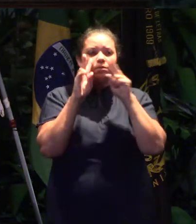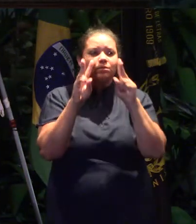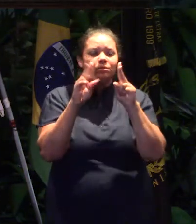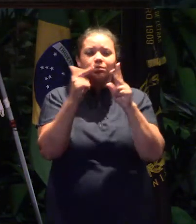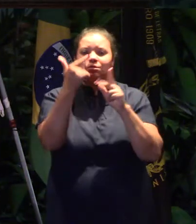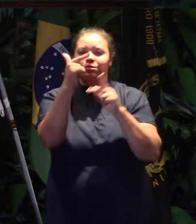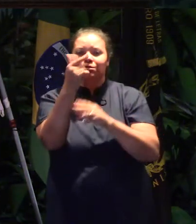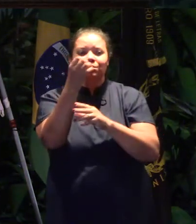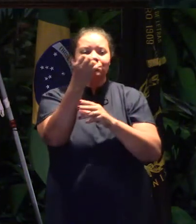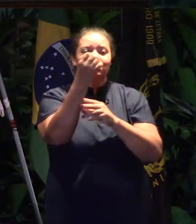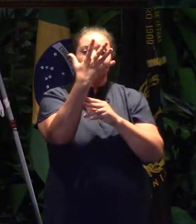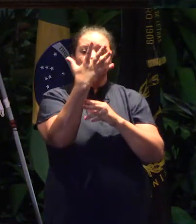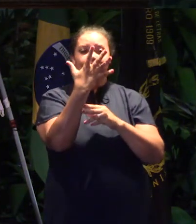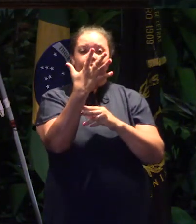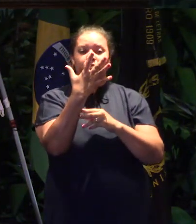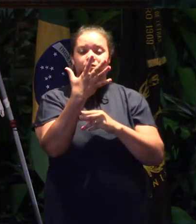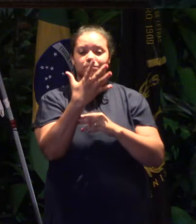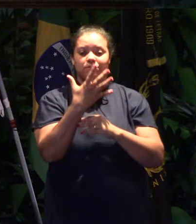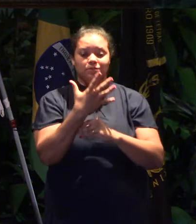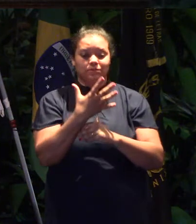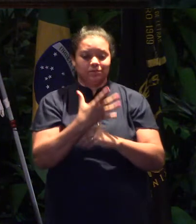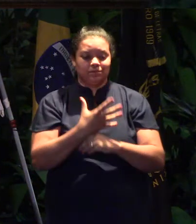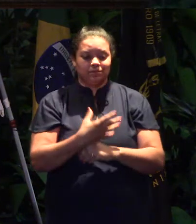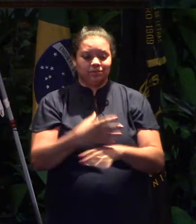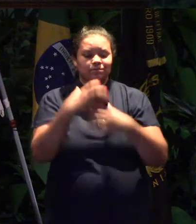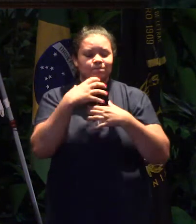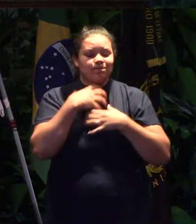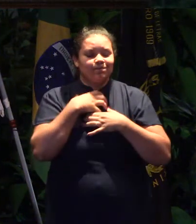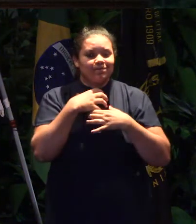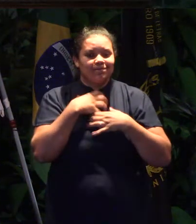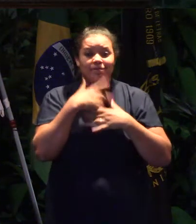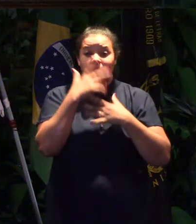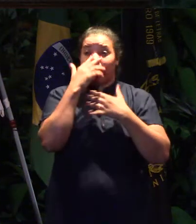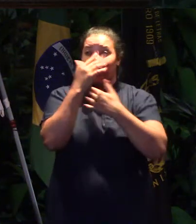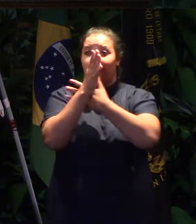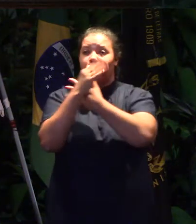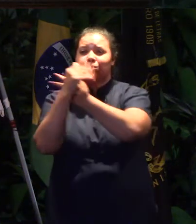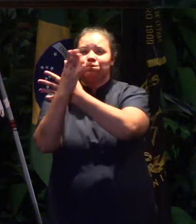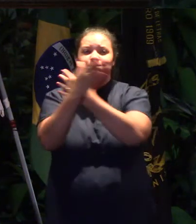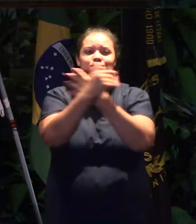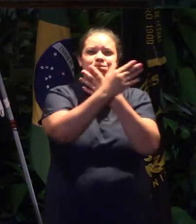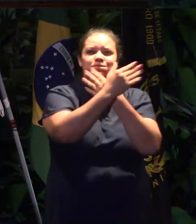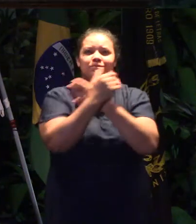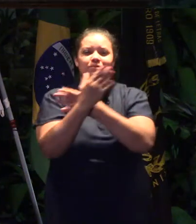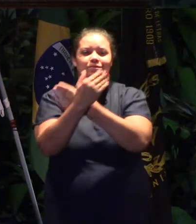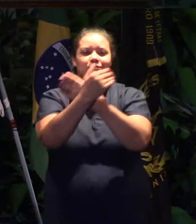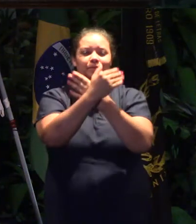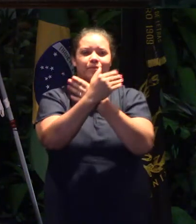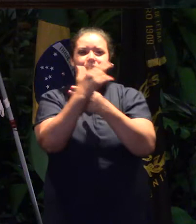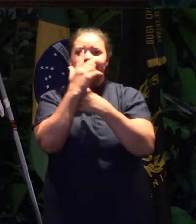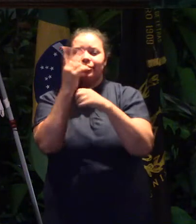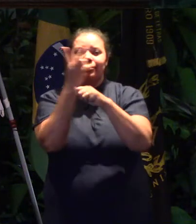fora, voltava-se para dentro, esvoaçando feito mariposa bêbada, na órbita de uma outra